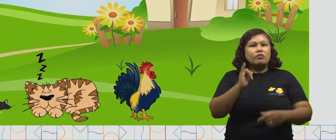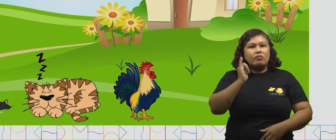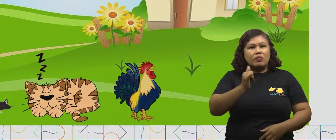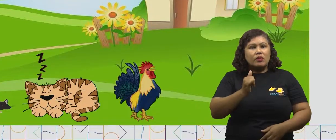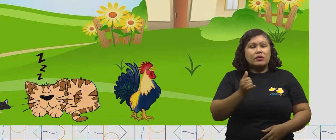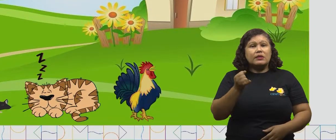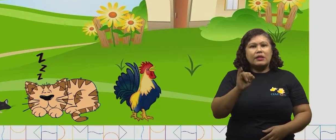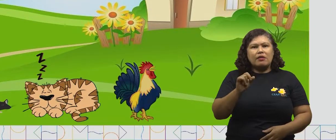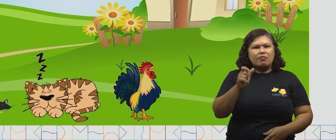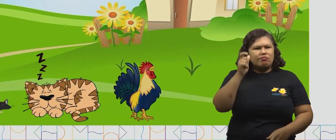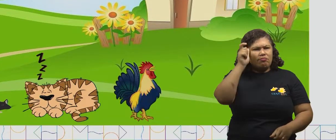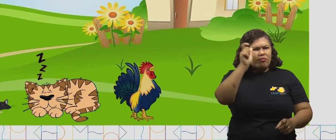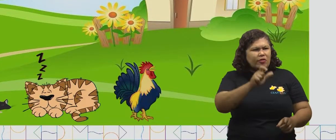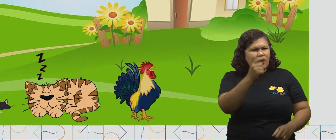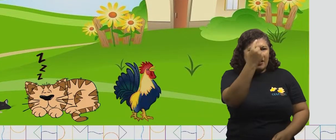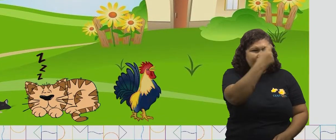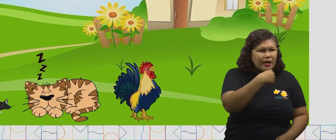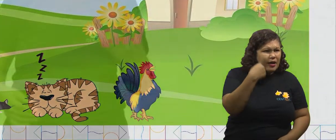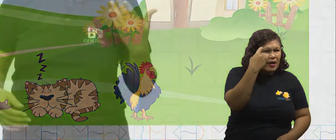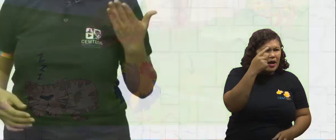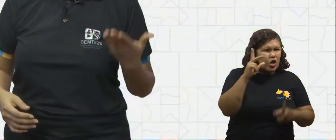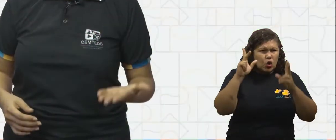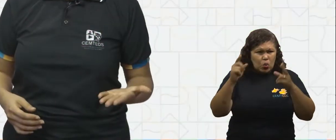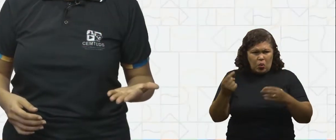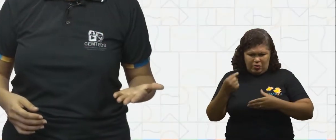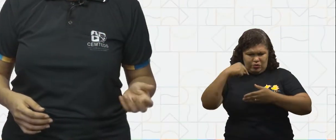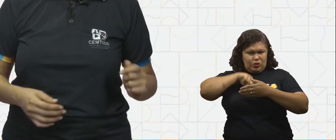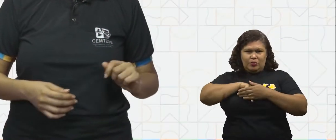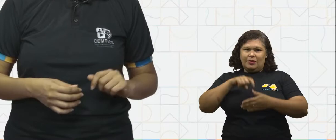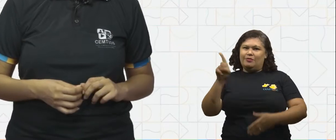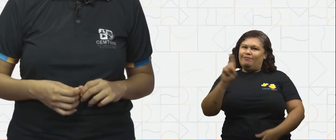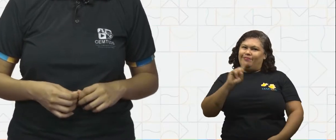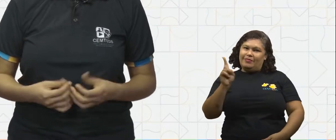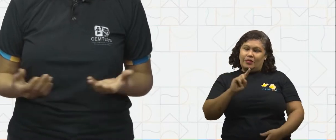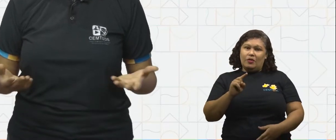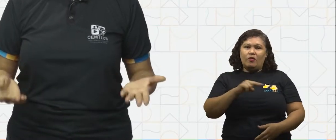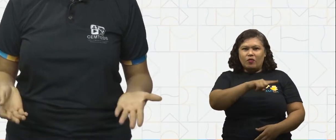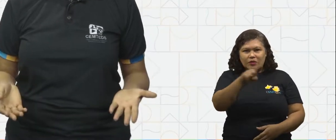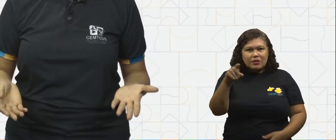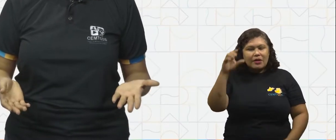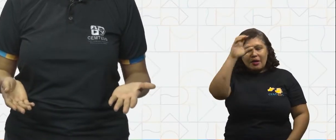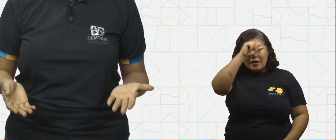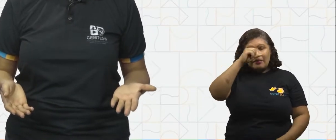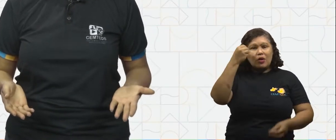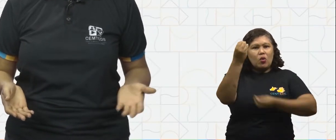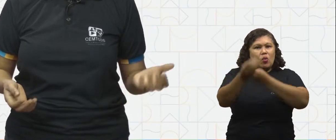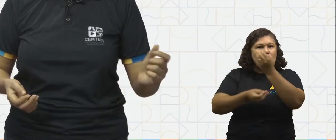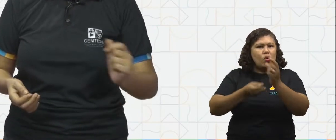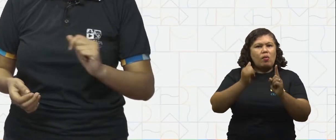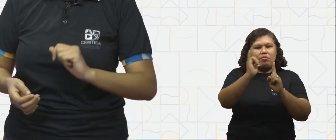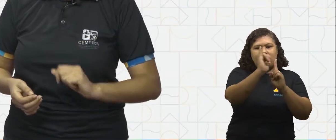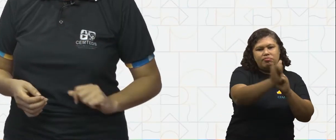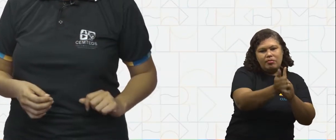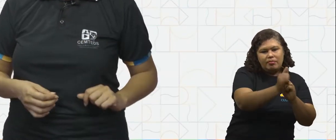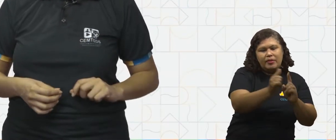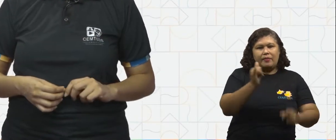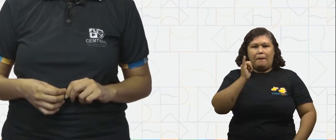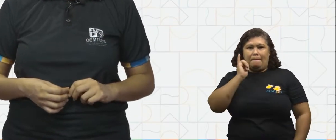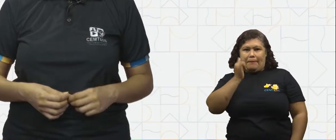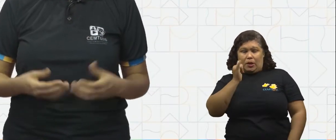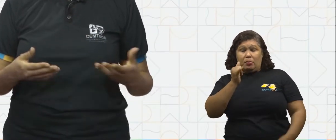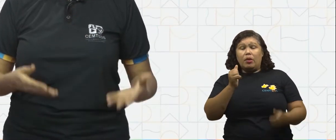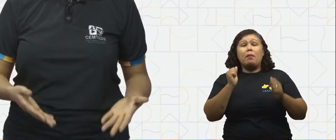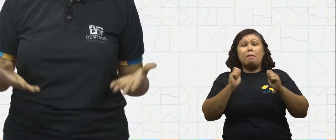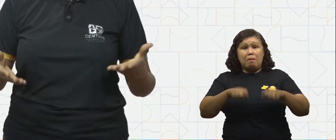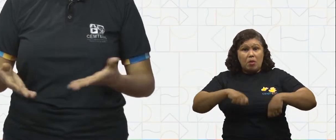quem vê cara, não vê coração. Agora que você aprendeu sobre como as falas das personagens podem aparecer em um